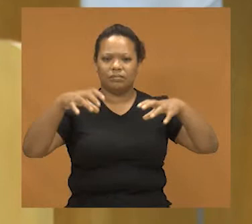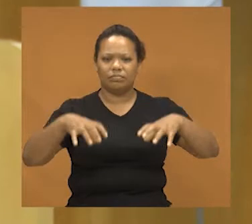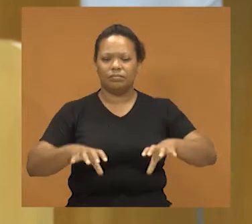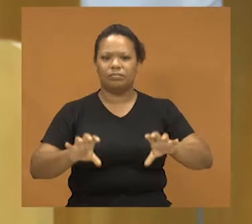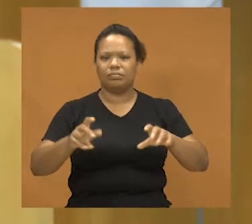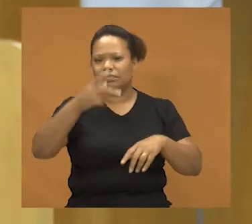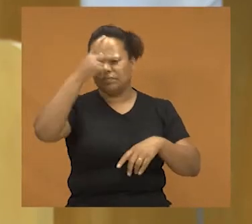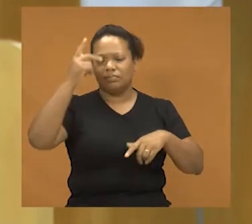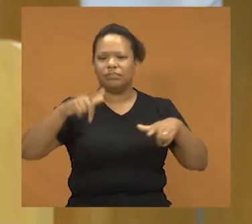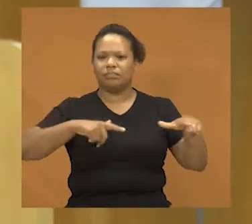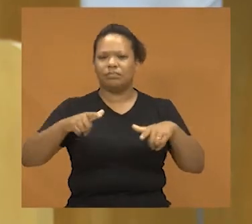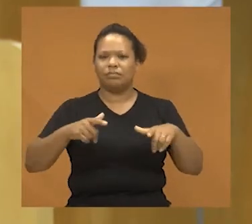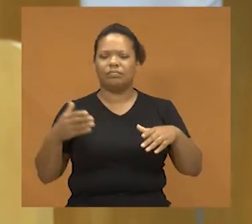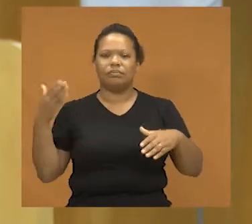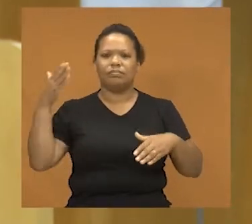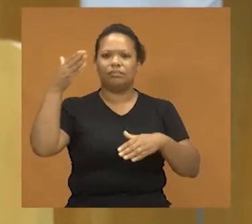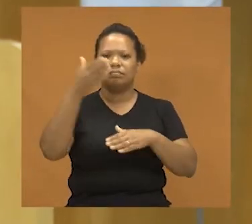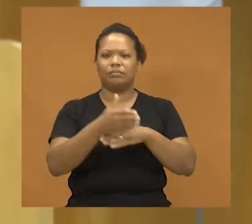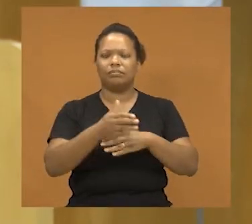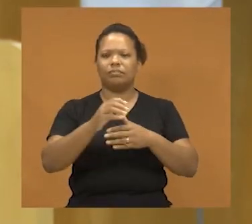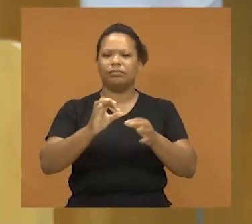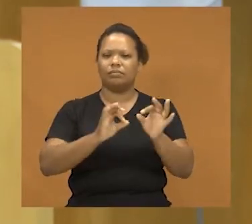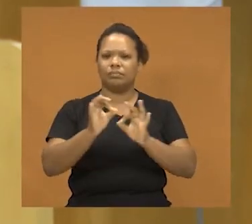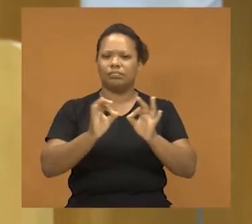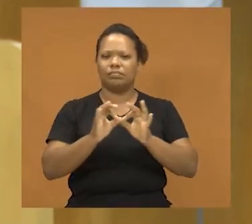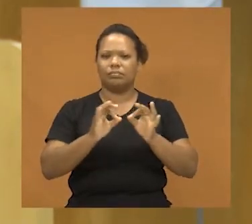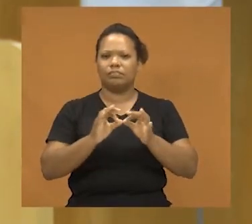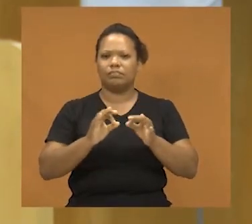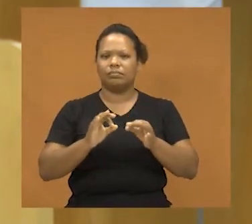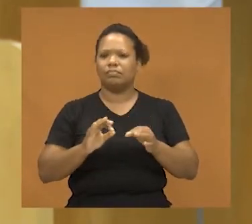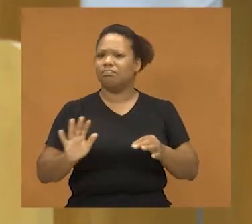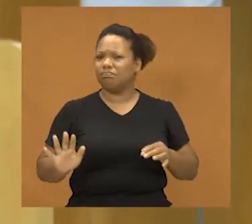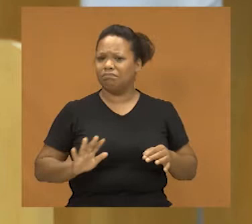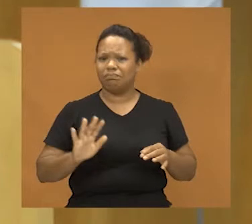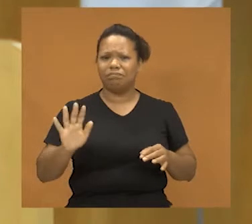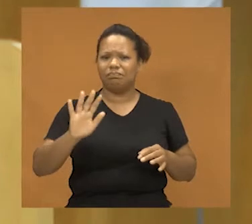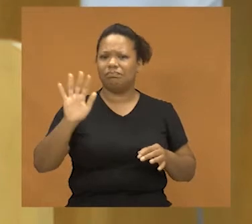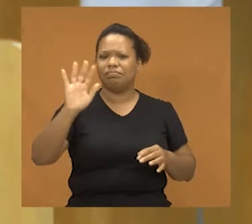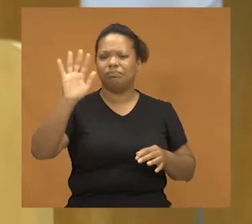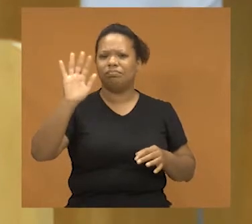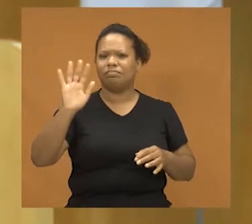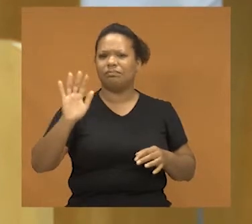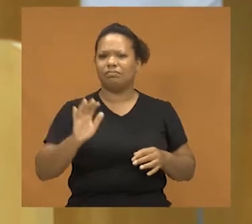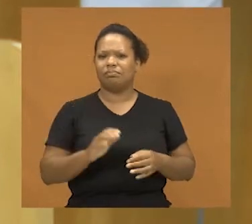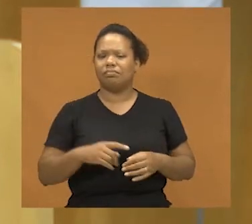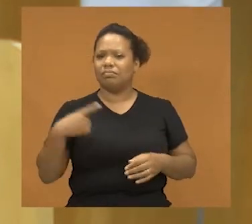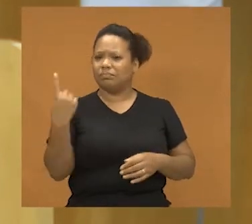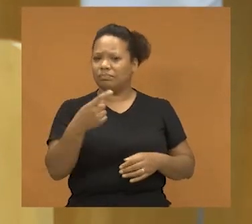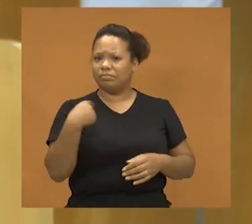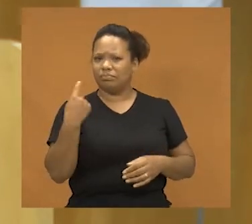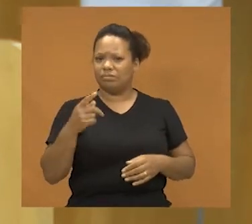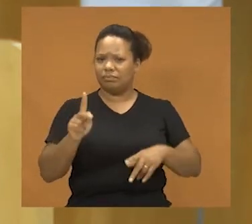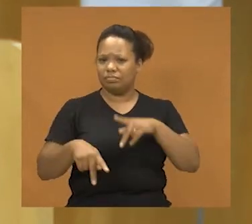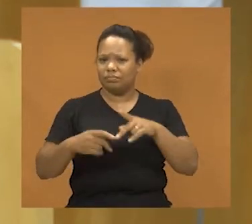de trabalhadores para desenvolver uma manutenção, isso é caro, tá? Sai dos nossos